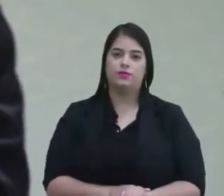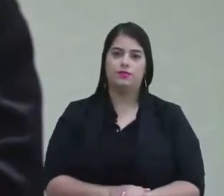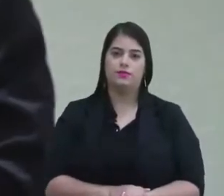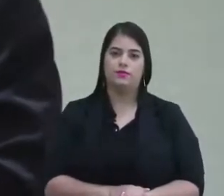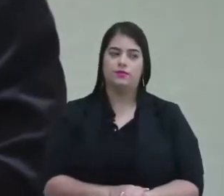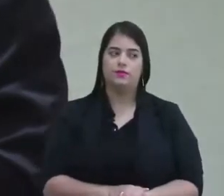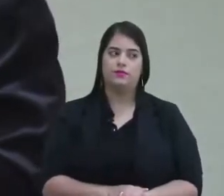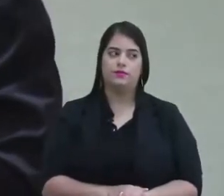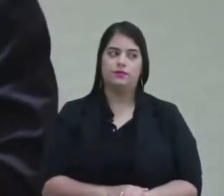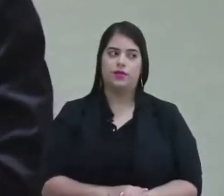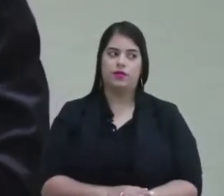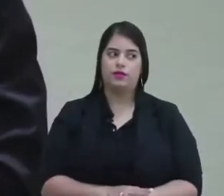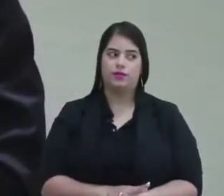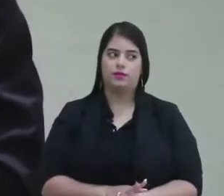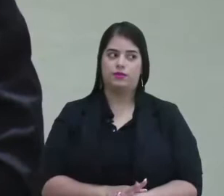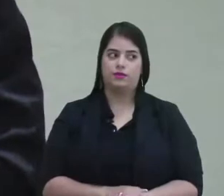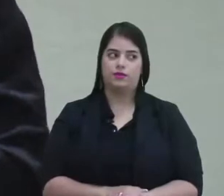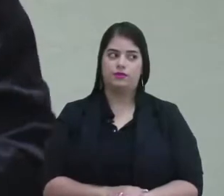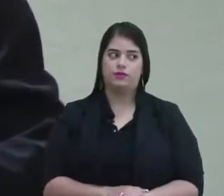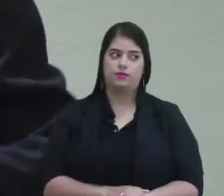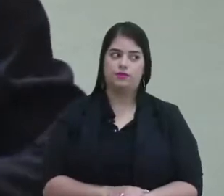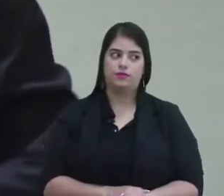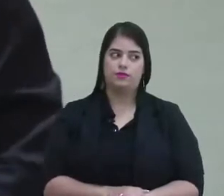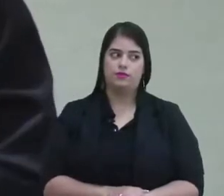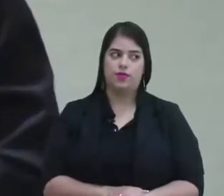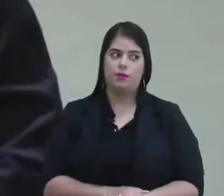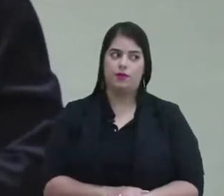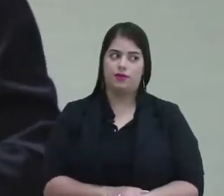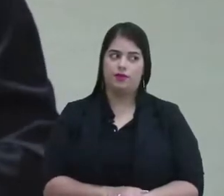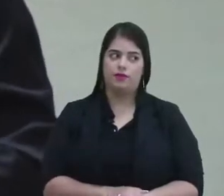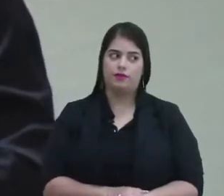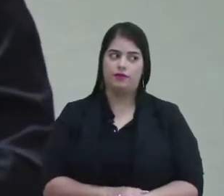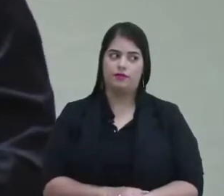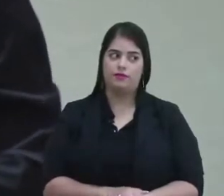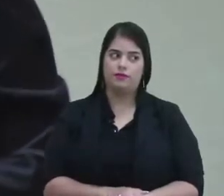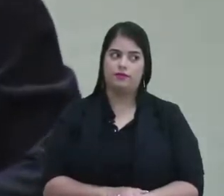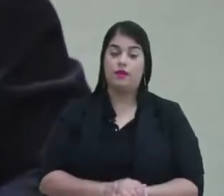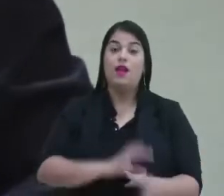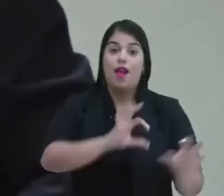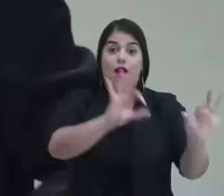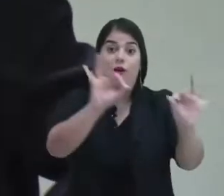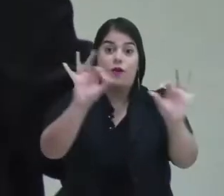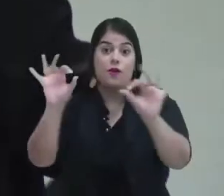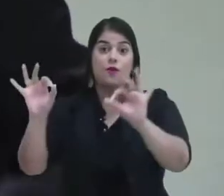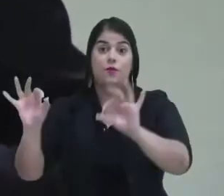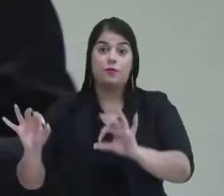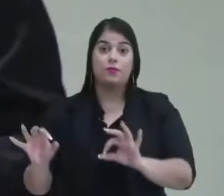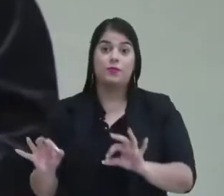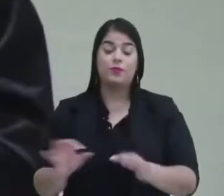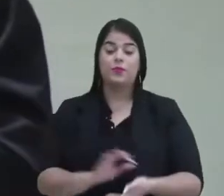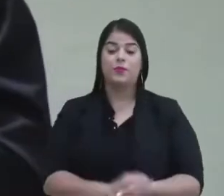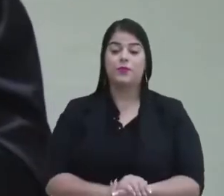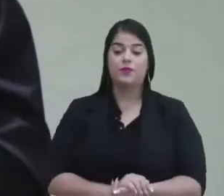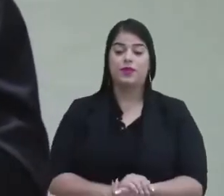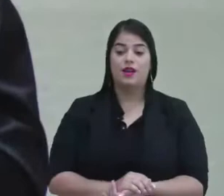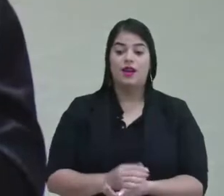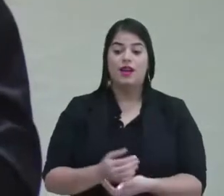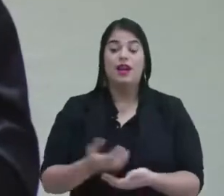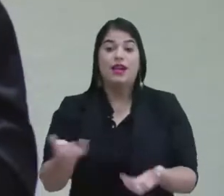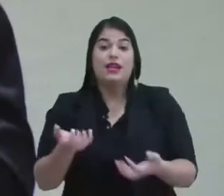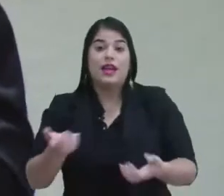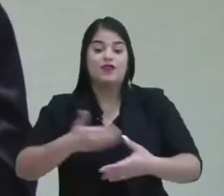que passa aqui a transmissão também. Então, gostaria de